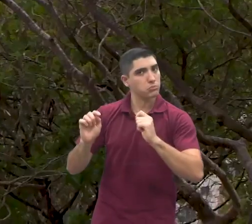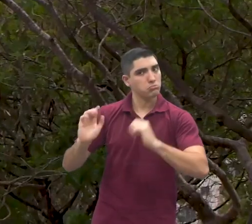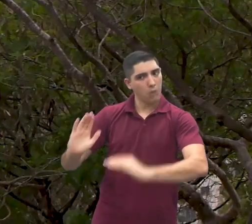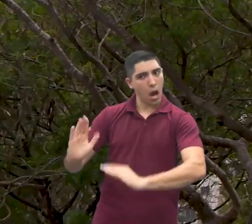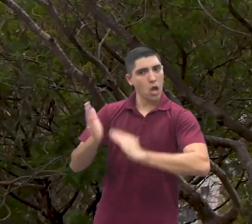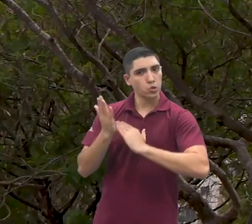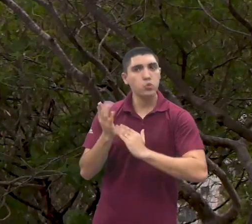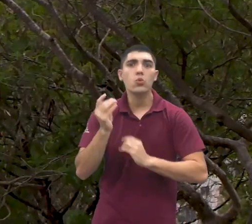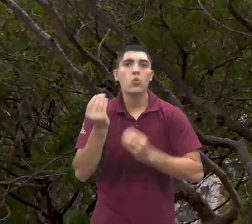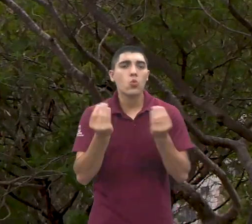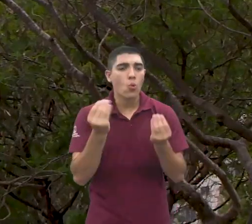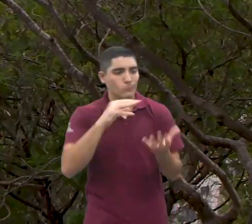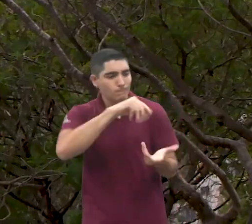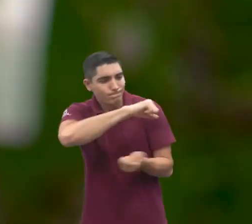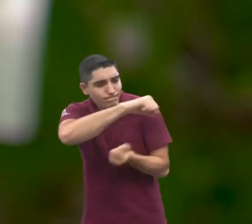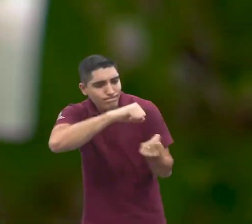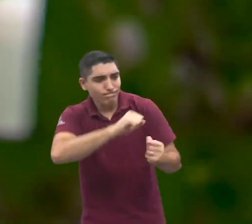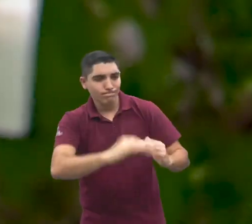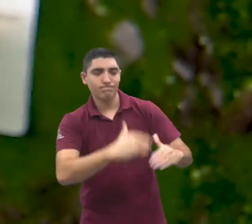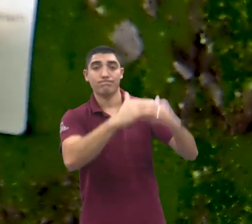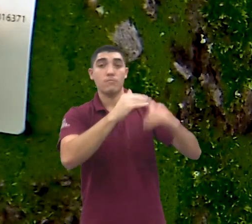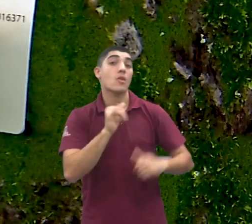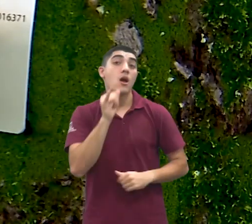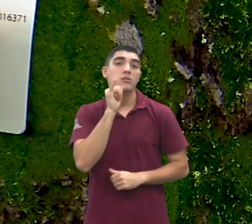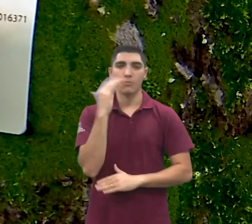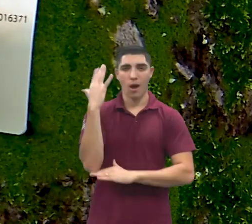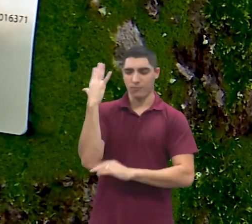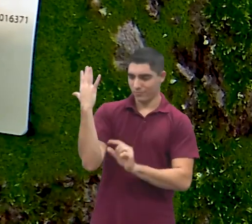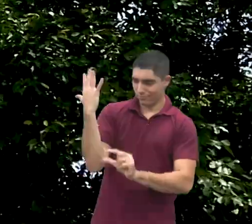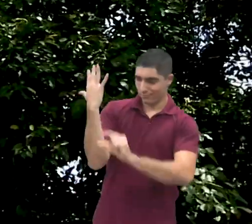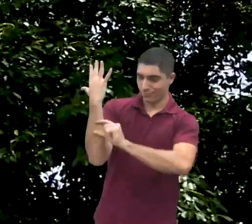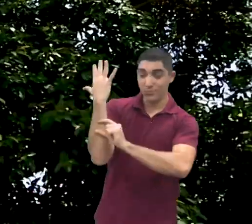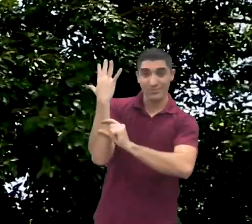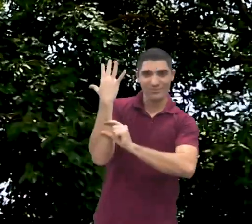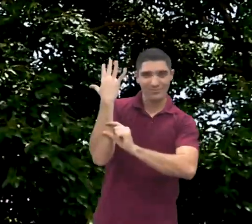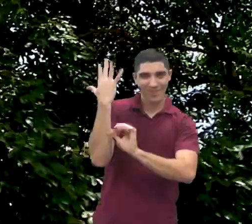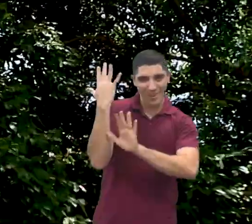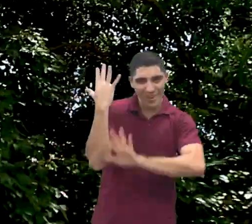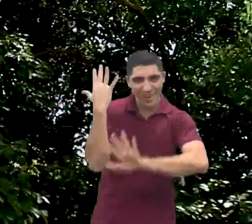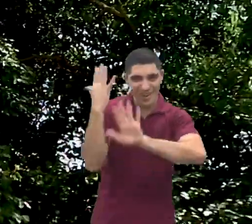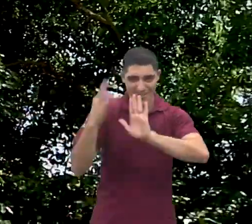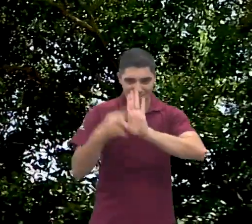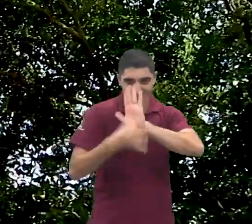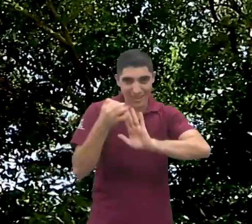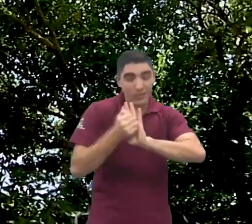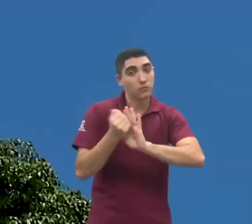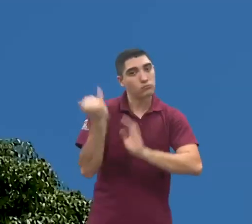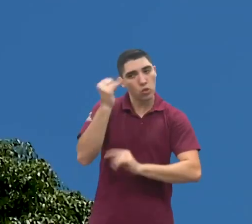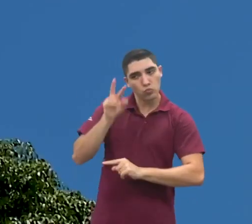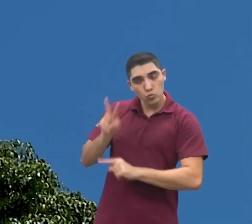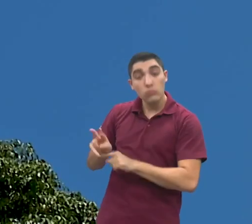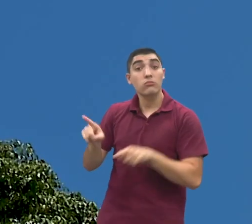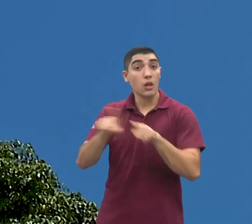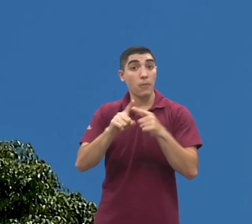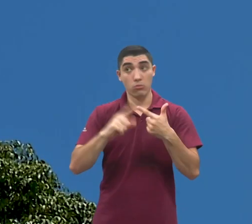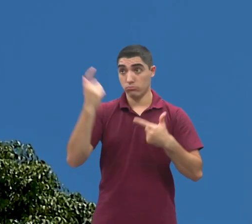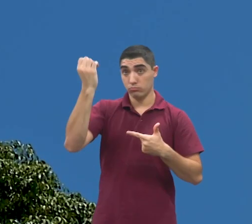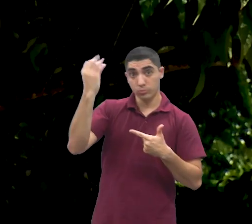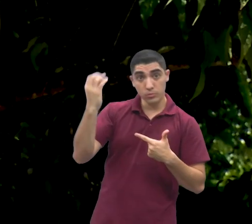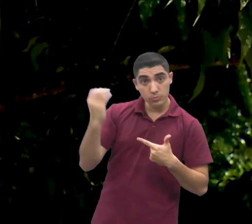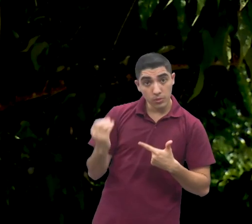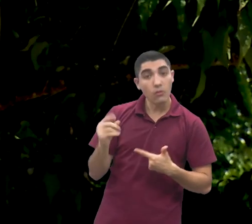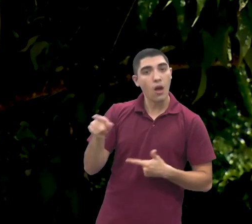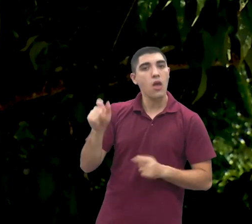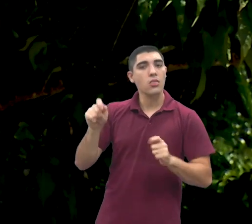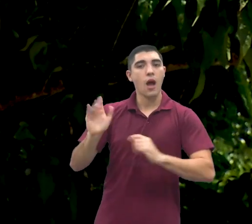na gestão ambiental de São José. O cadastramento das árvores facilita ações de conservação. Os semáforos